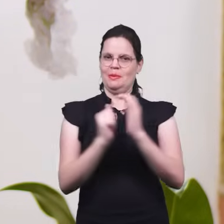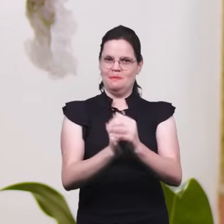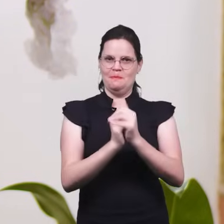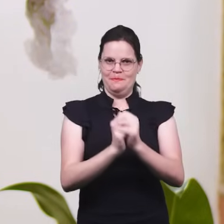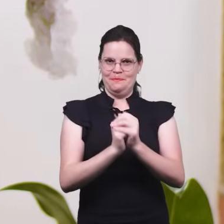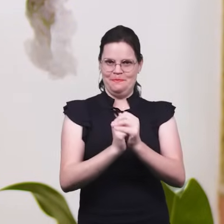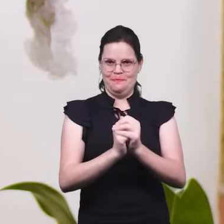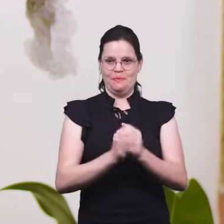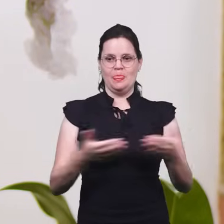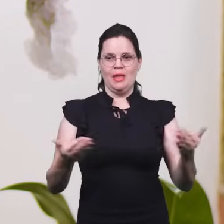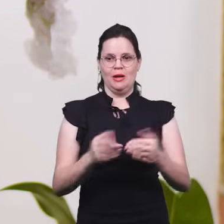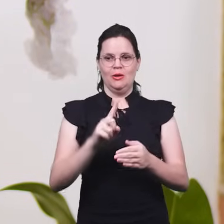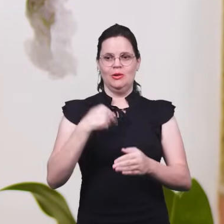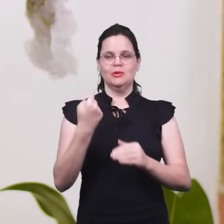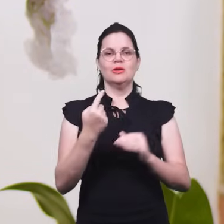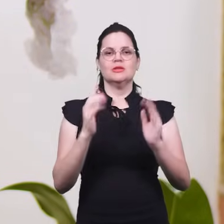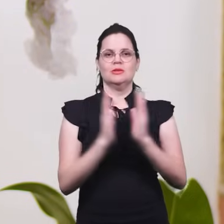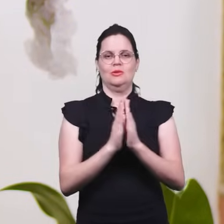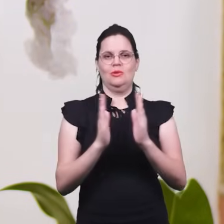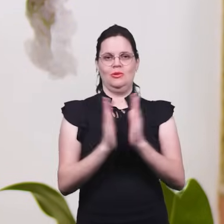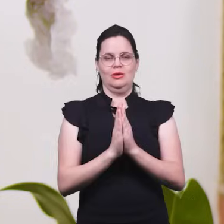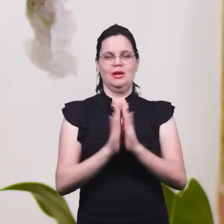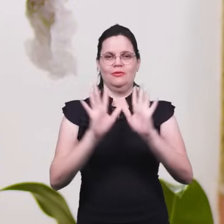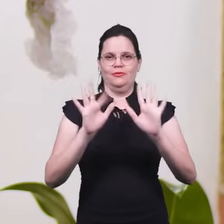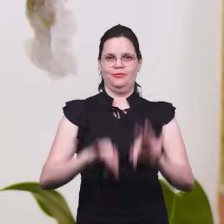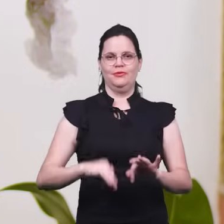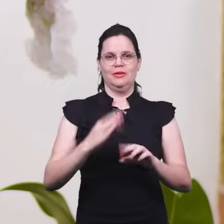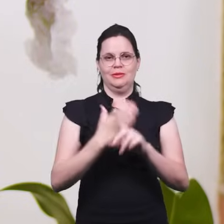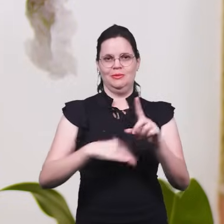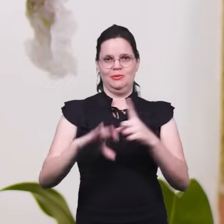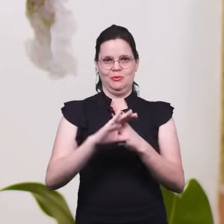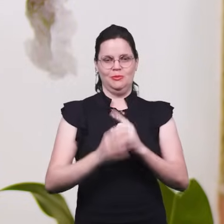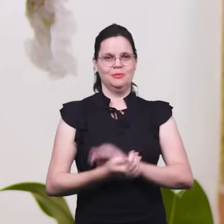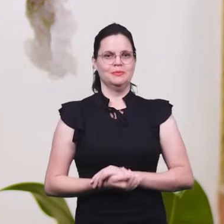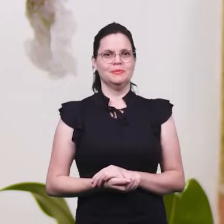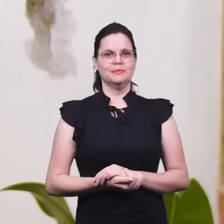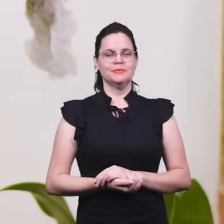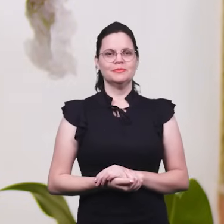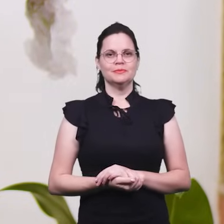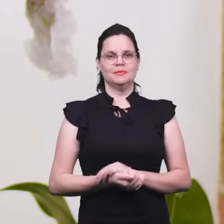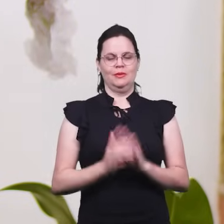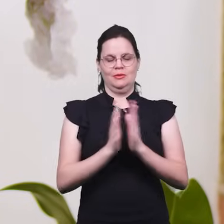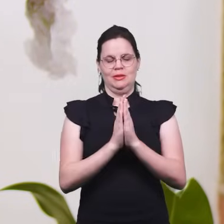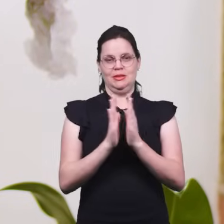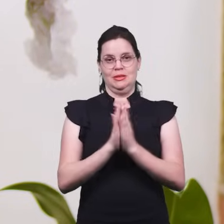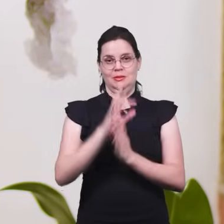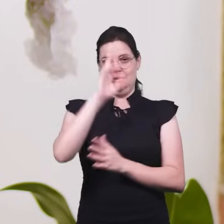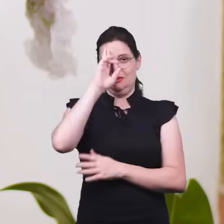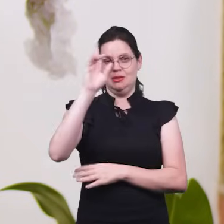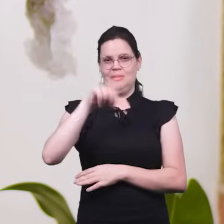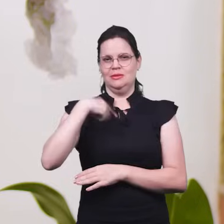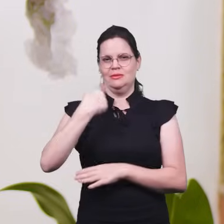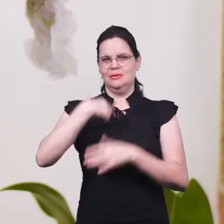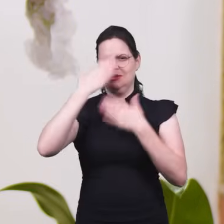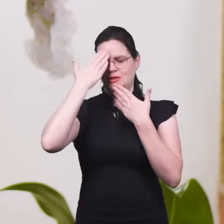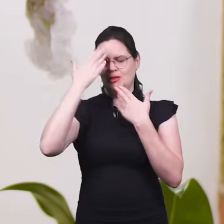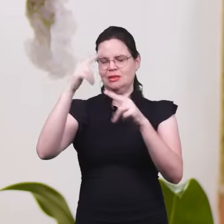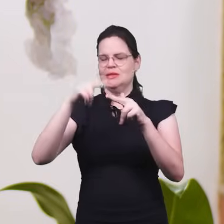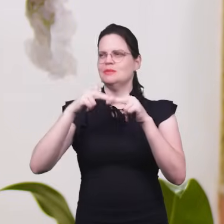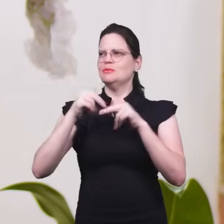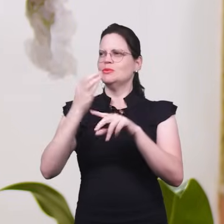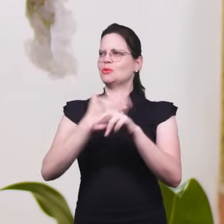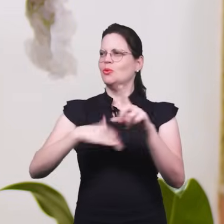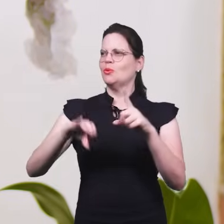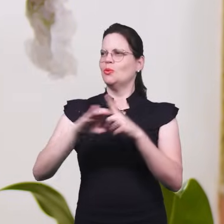Amém? Nós vamos agora fazer uma oração encerrando este culto. Senhor, nós te agradecemos por este culto,